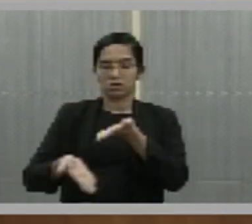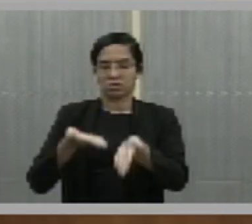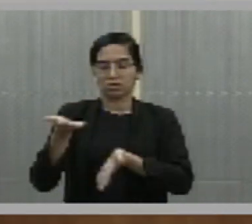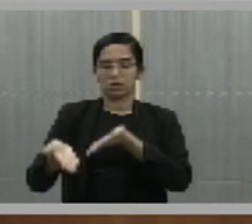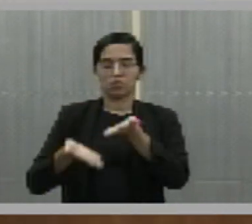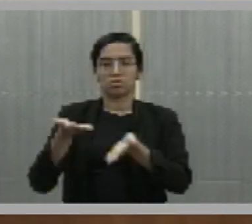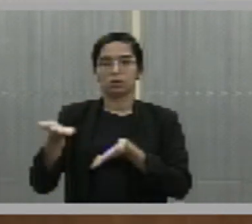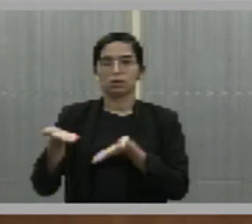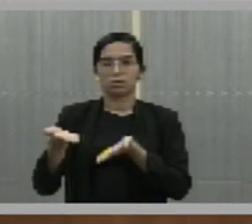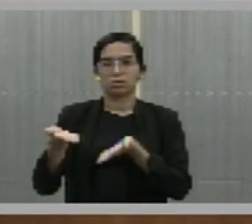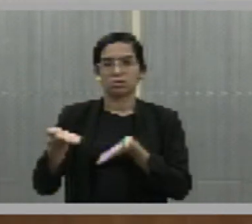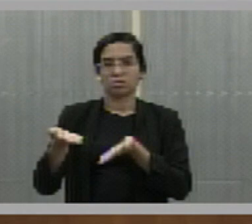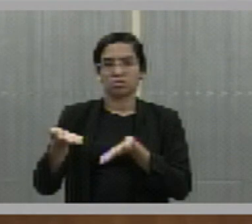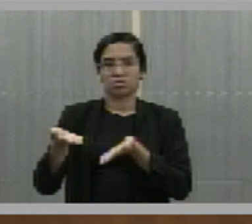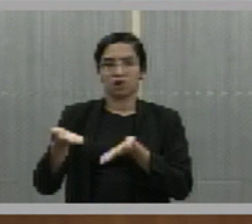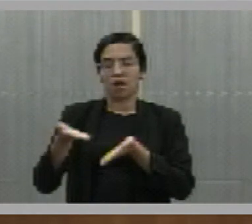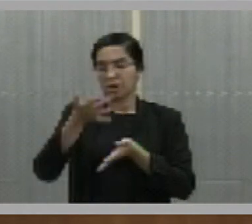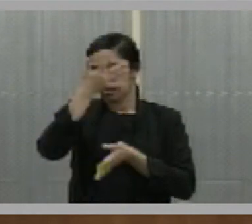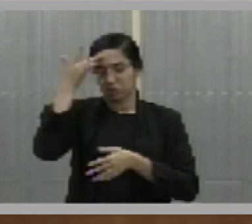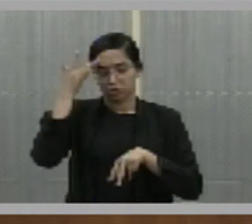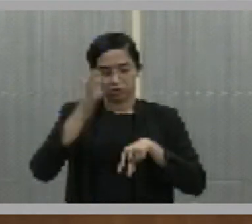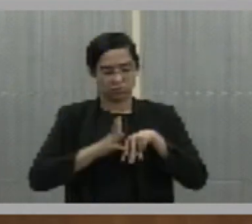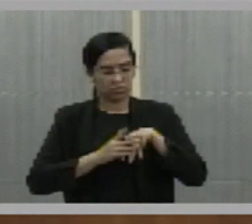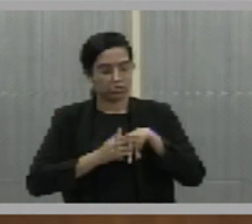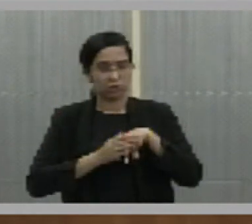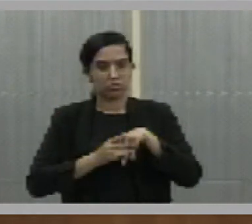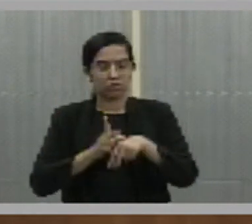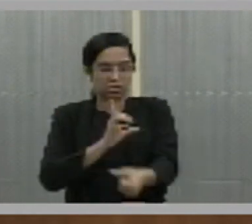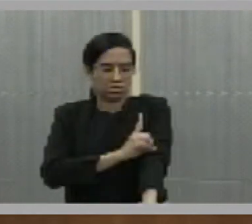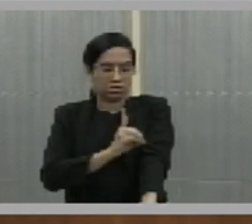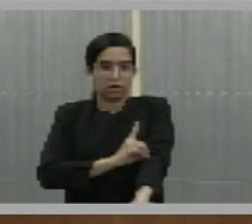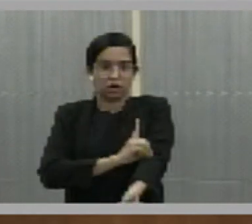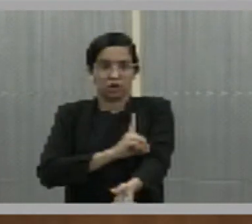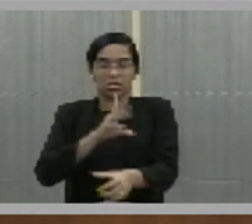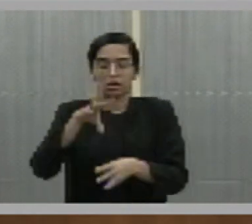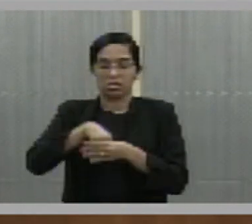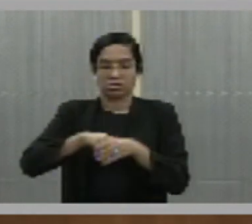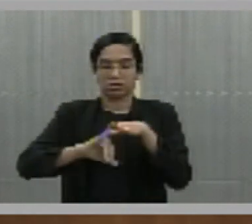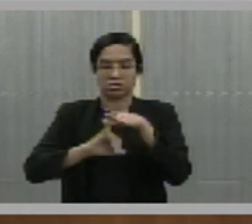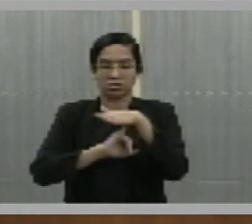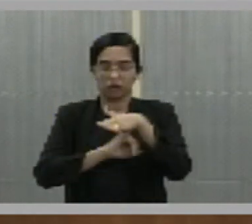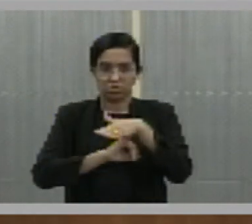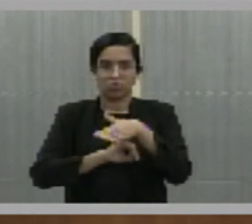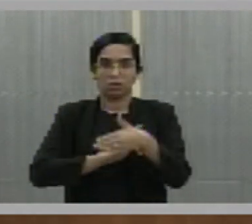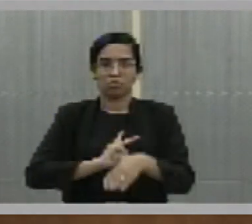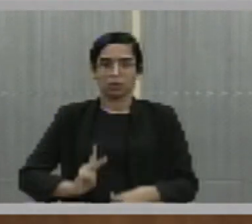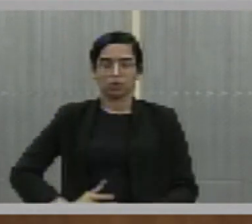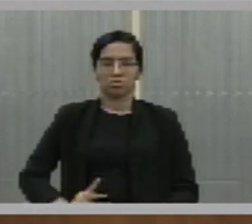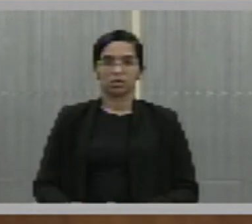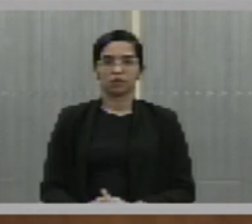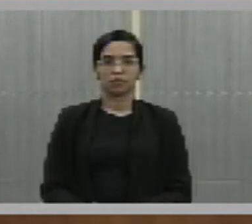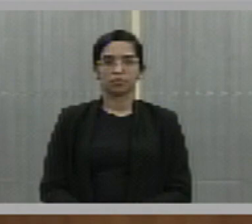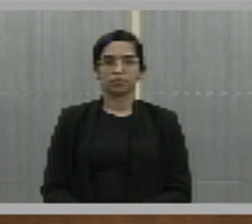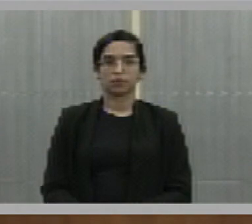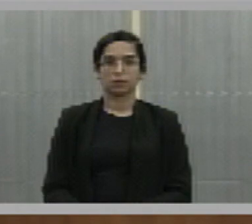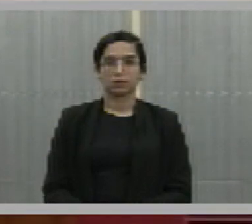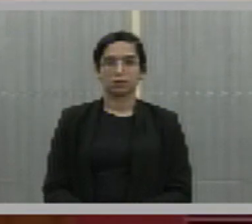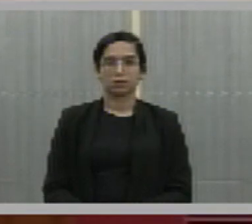prioritário aos pacientes diabéticos na rede pública estadual de saúde e dar providências correlatas.